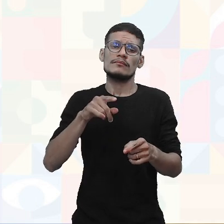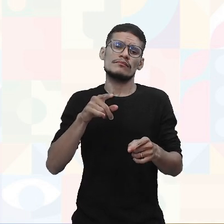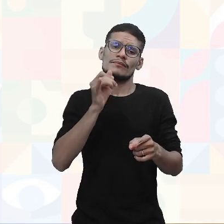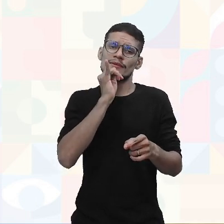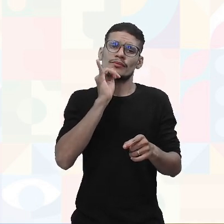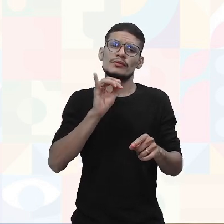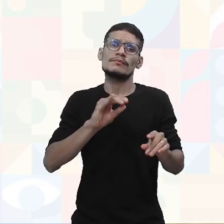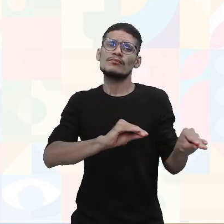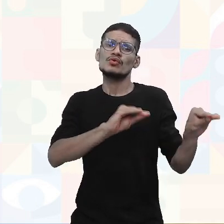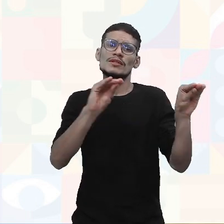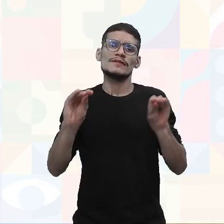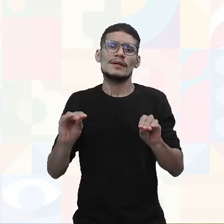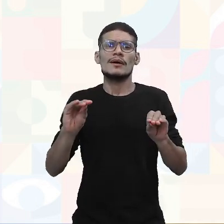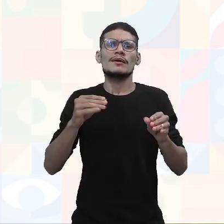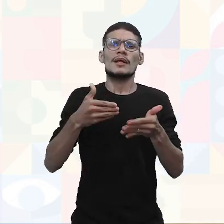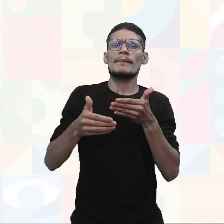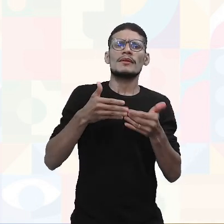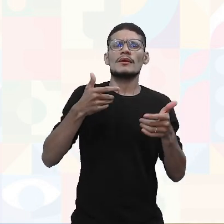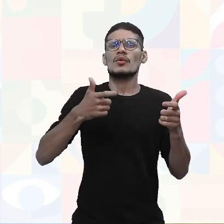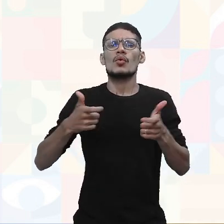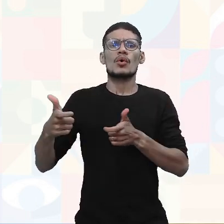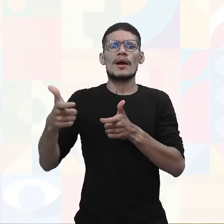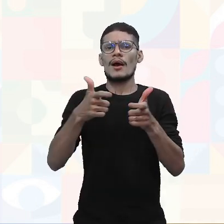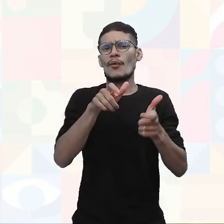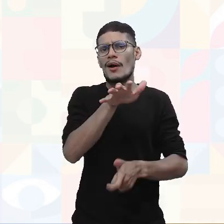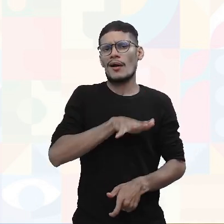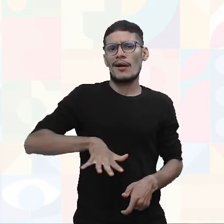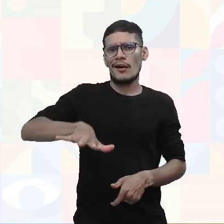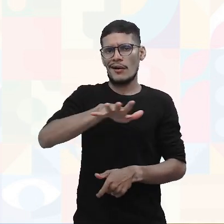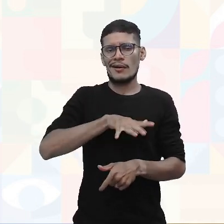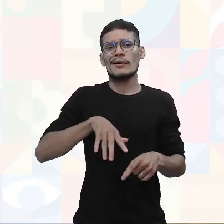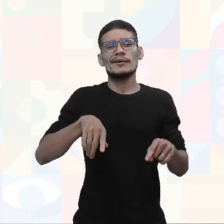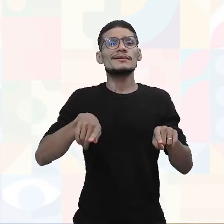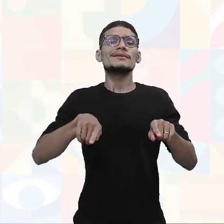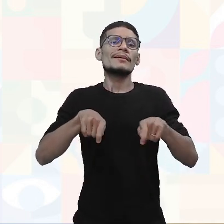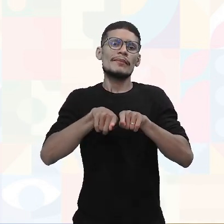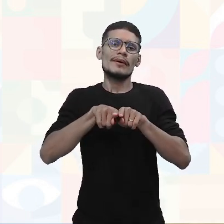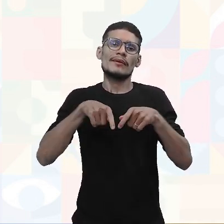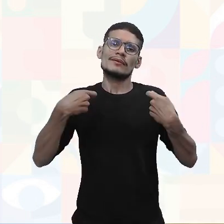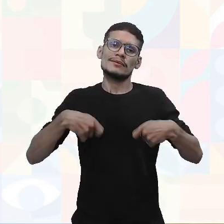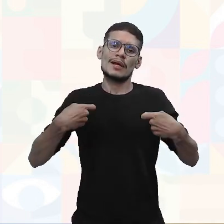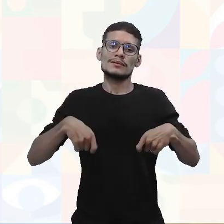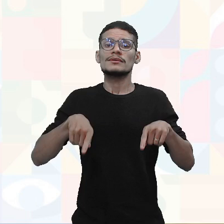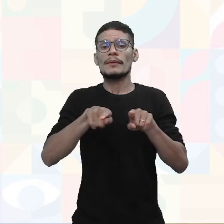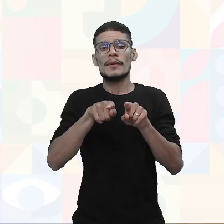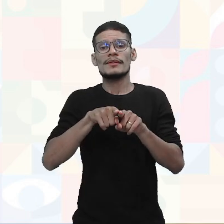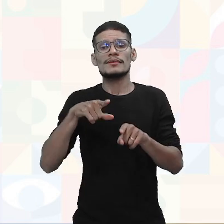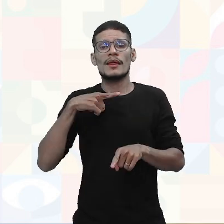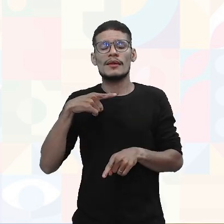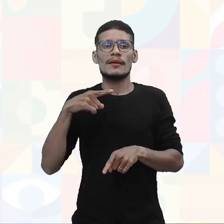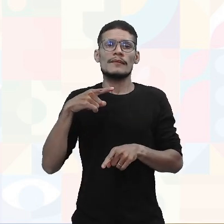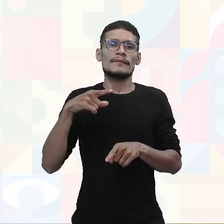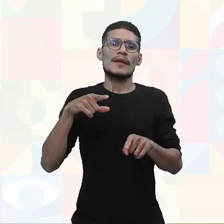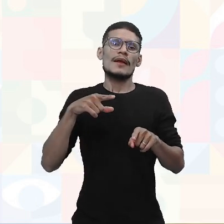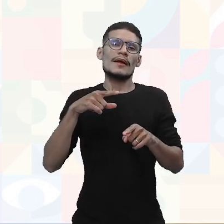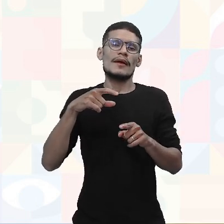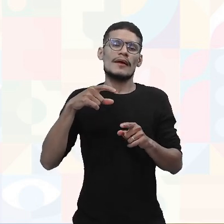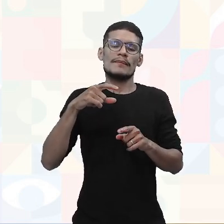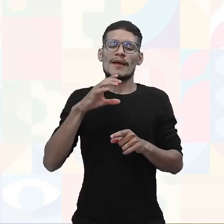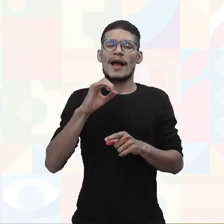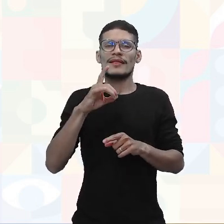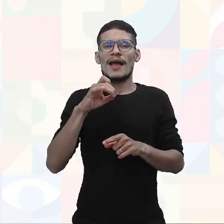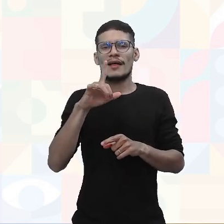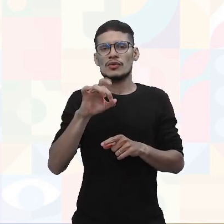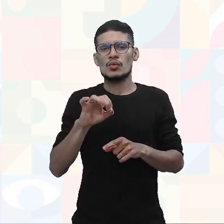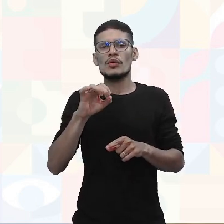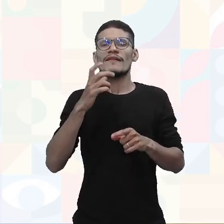de acordo com a necessidade dela dentro do ambiente. E finalizando ali vai estar nosso cadeado, que a gente vai detalhar um pouquinho mais na frente